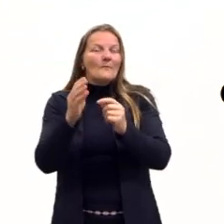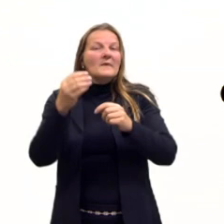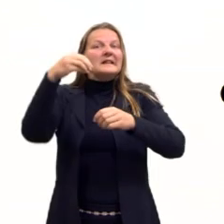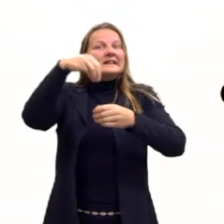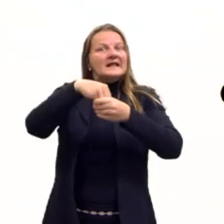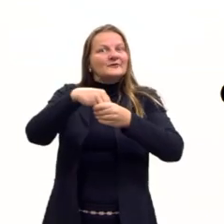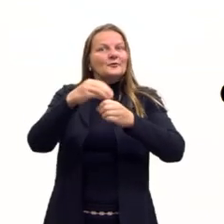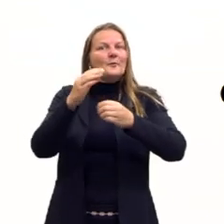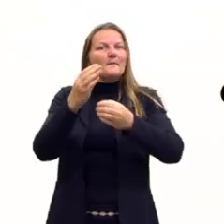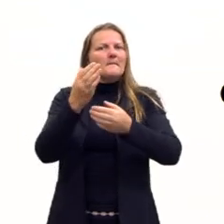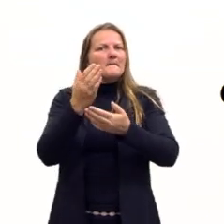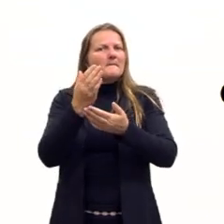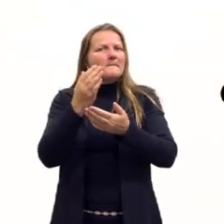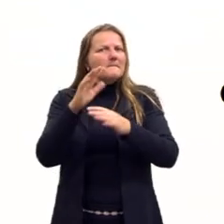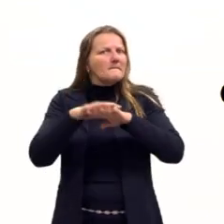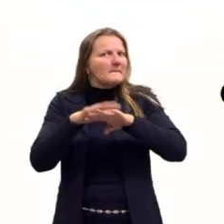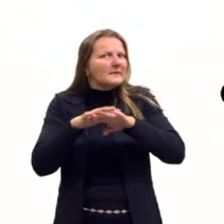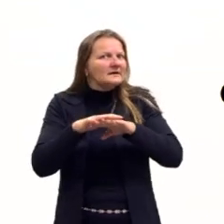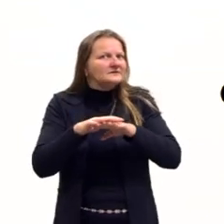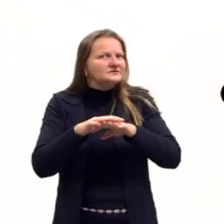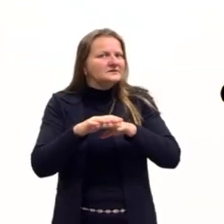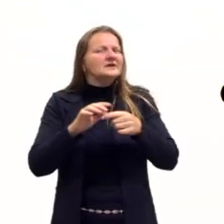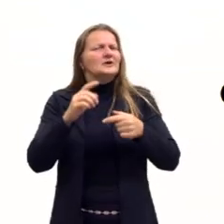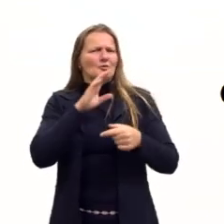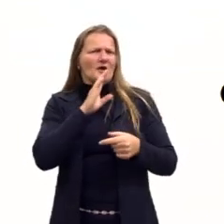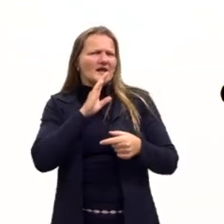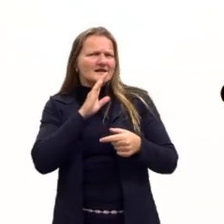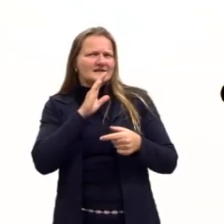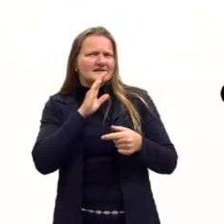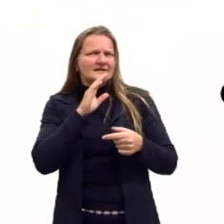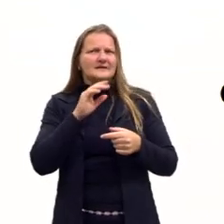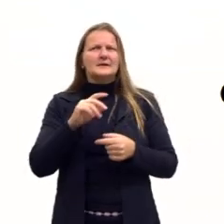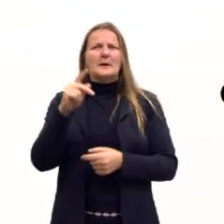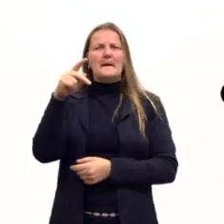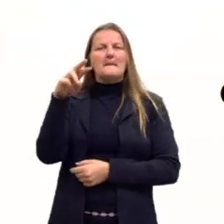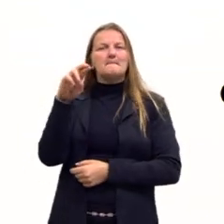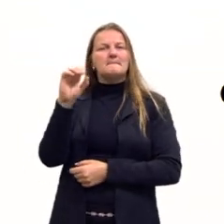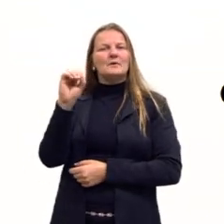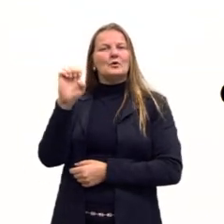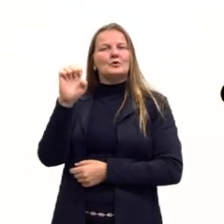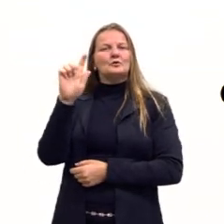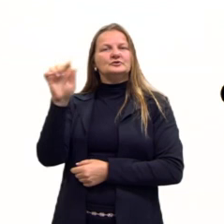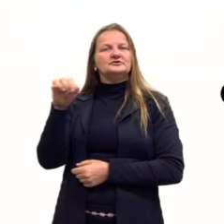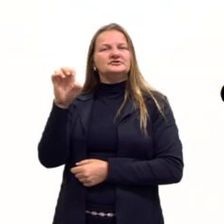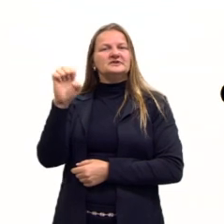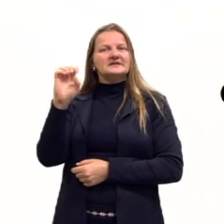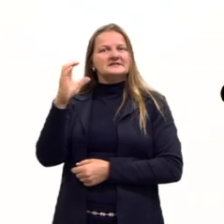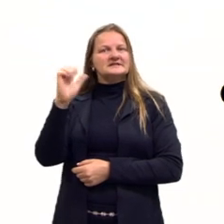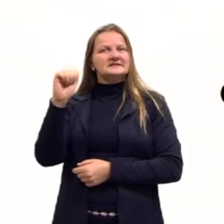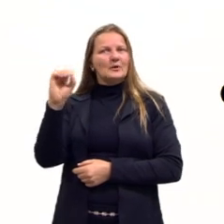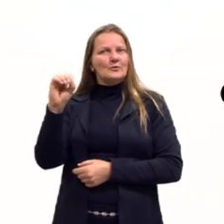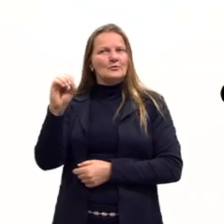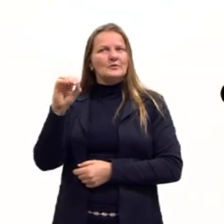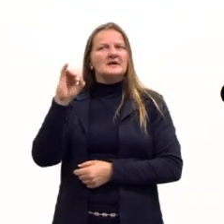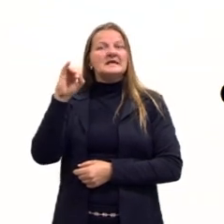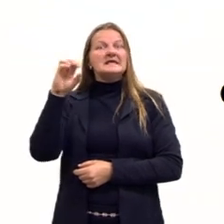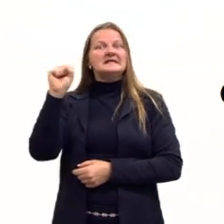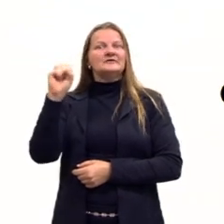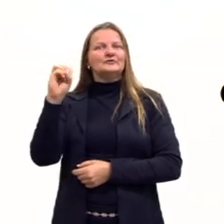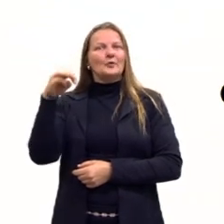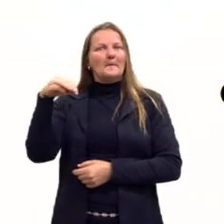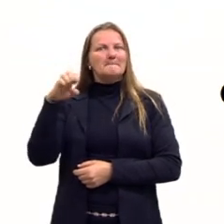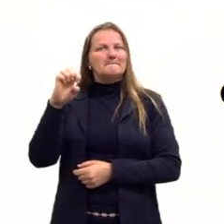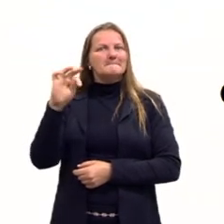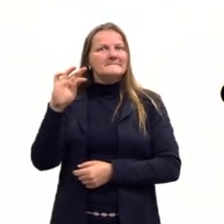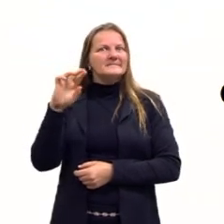você já ouviram falar nestes termos projeção isometria onde que isso se encaixa